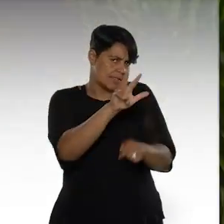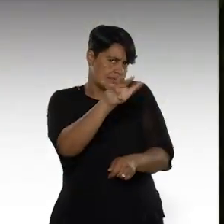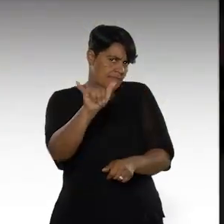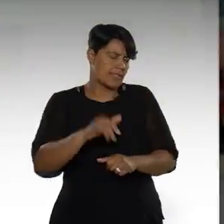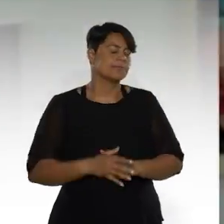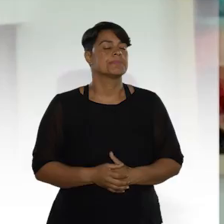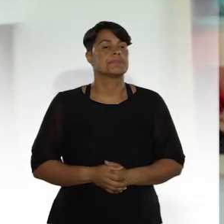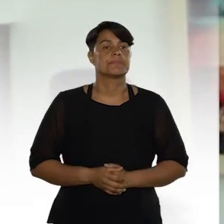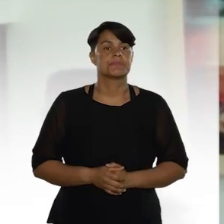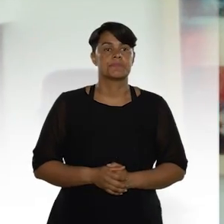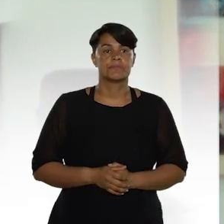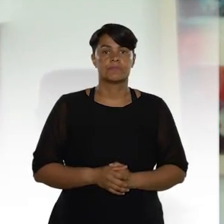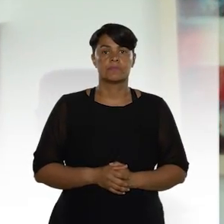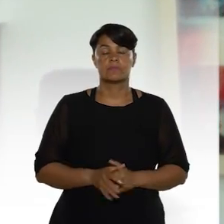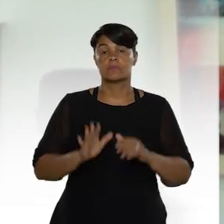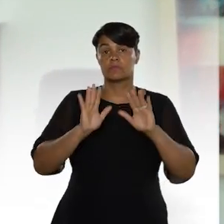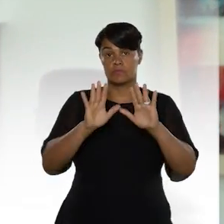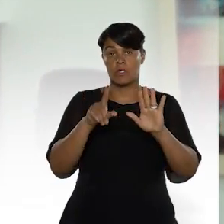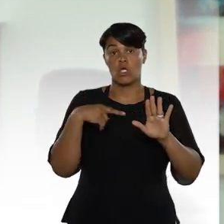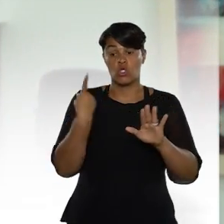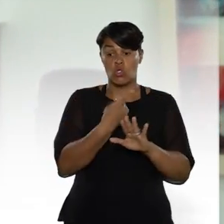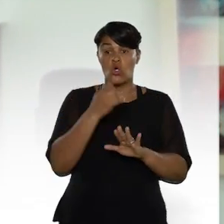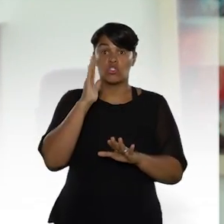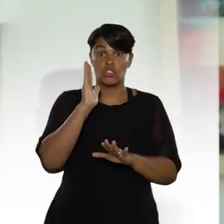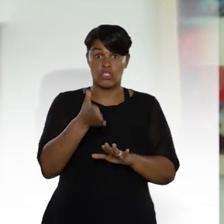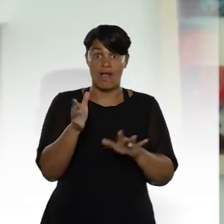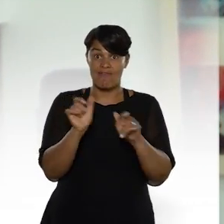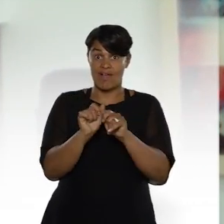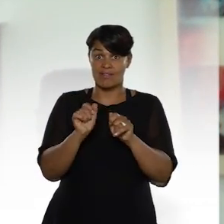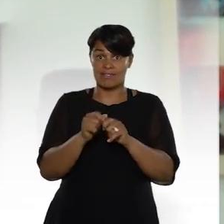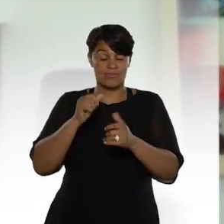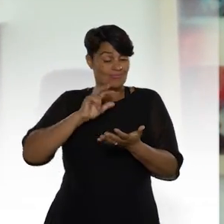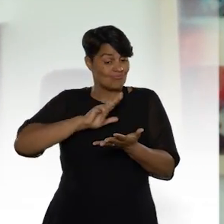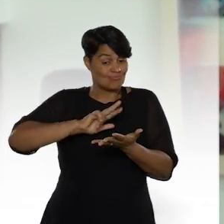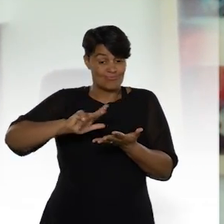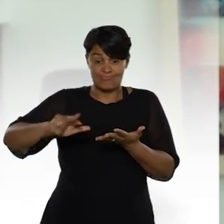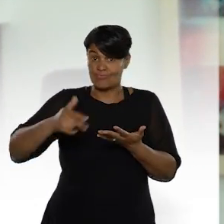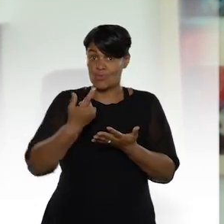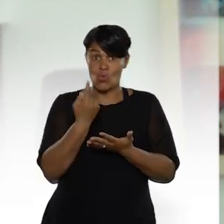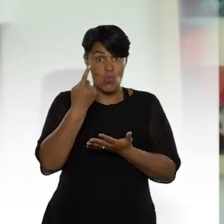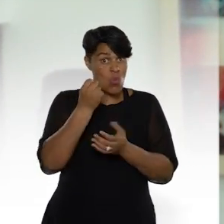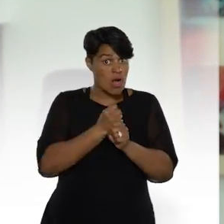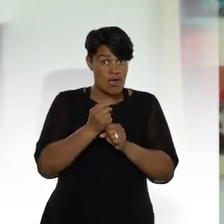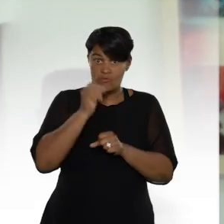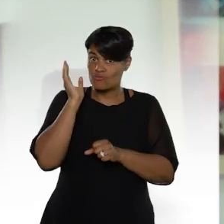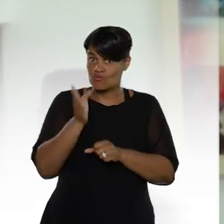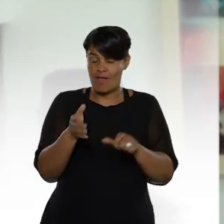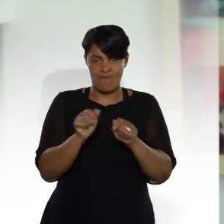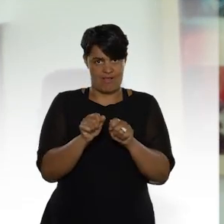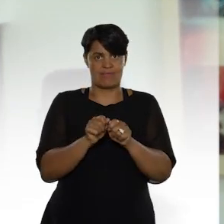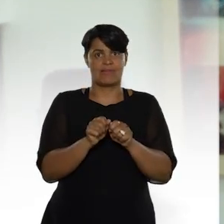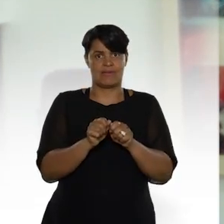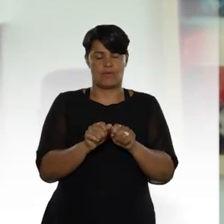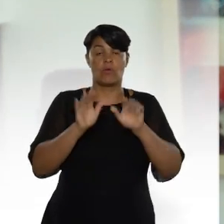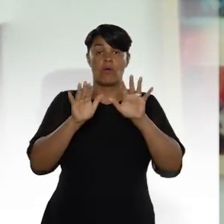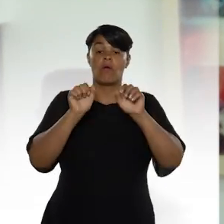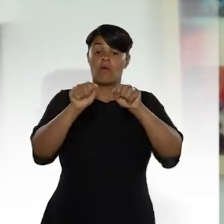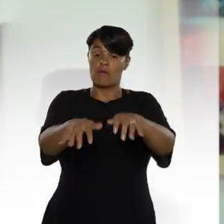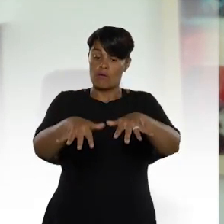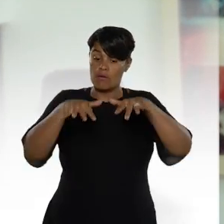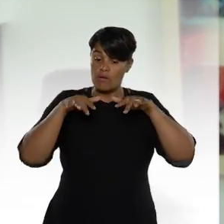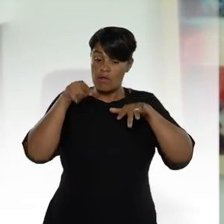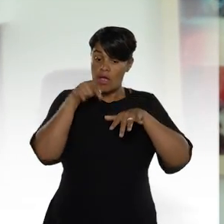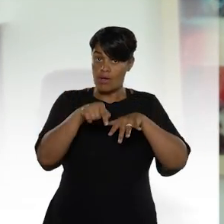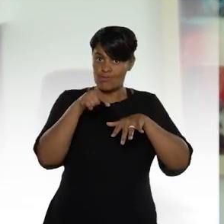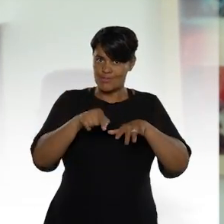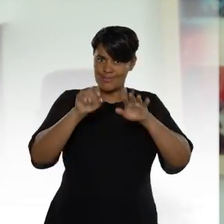adotadas. Nosso inquérito civil já tem quase um ano, então assim, nós temos nele diversas diligências, informações técnicas. A audiência pública ela é um